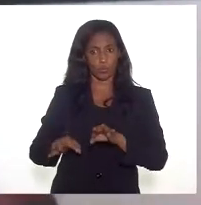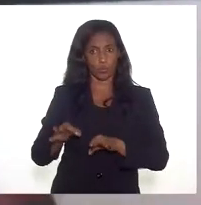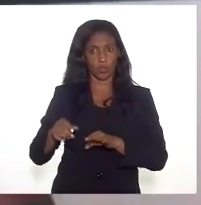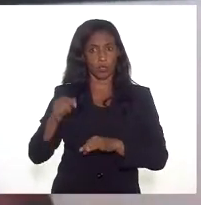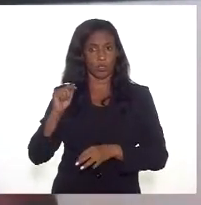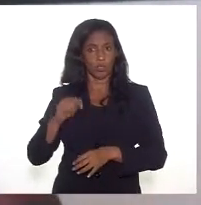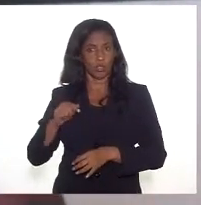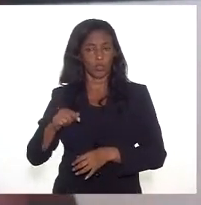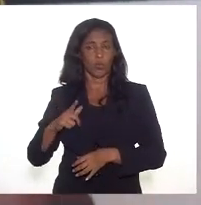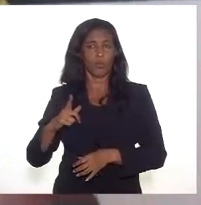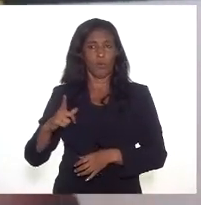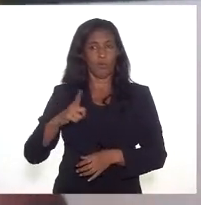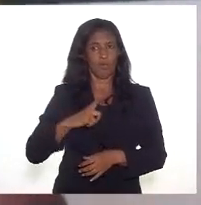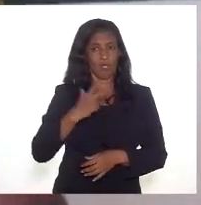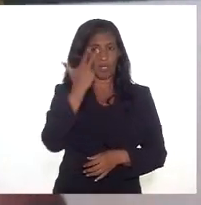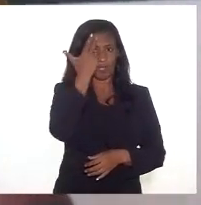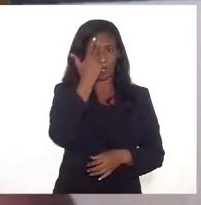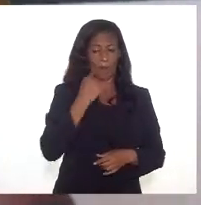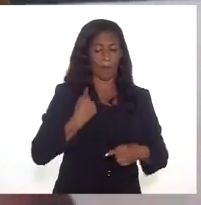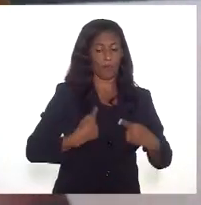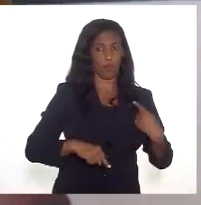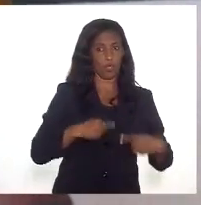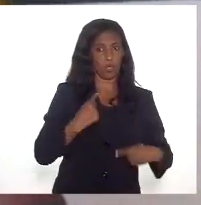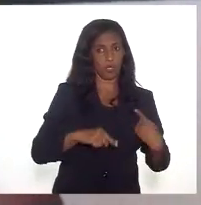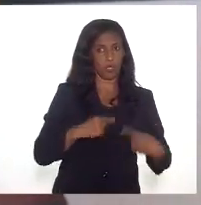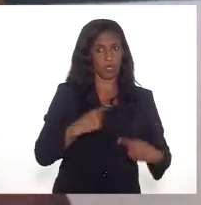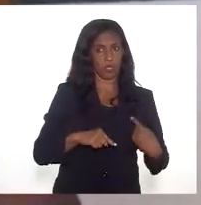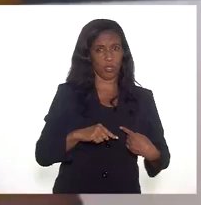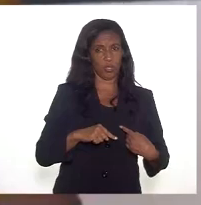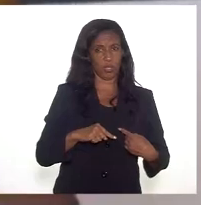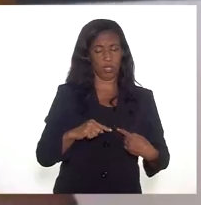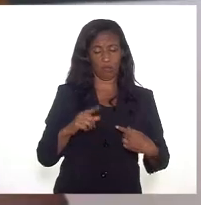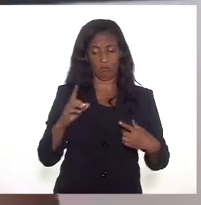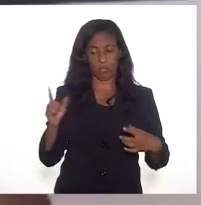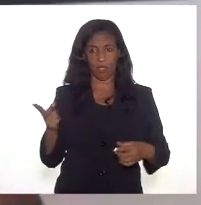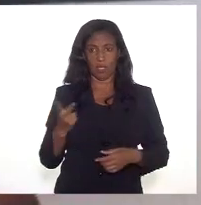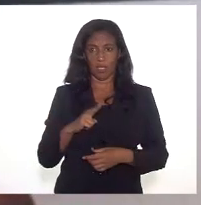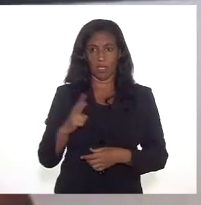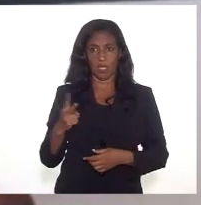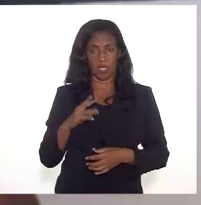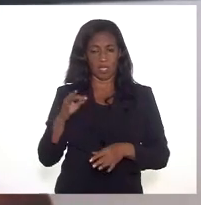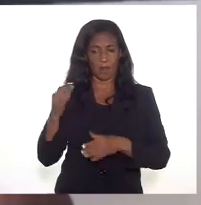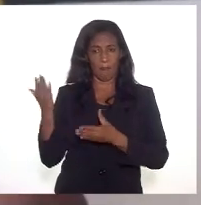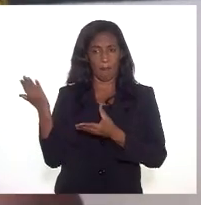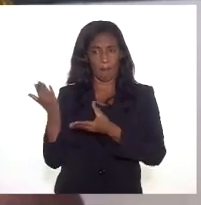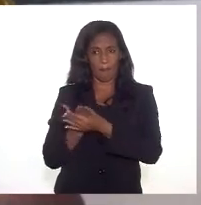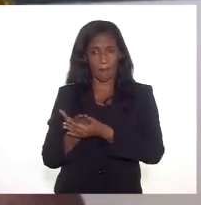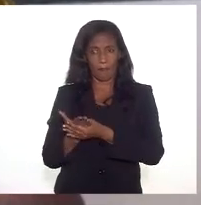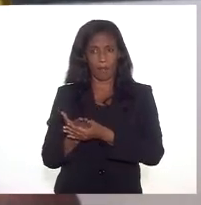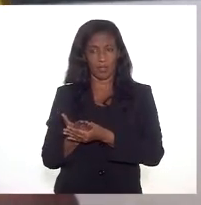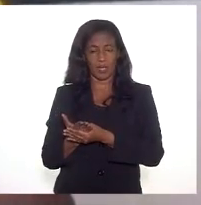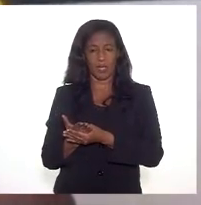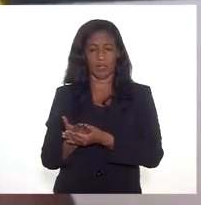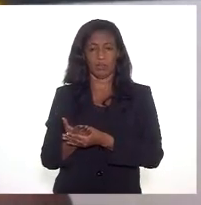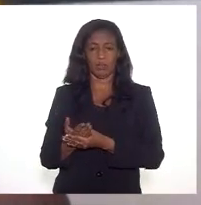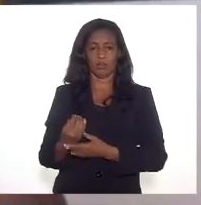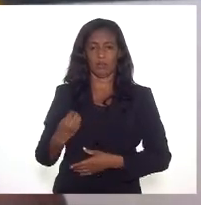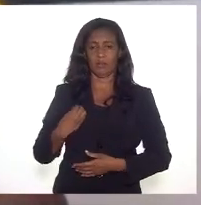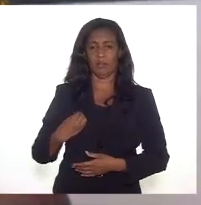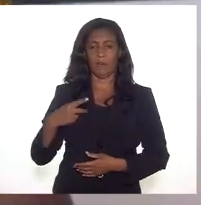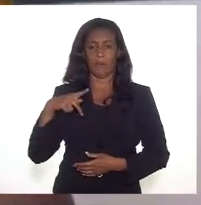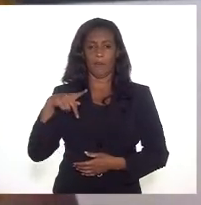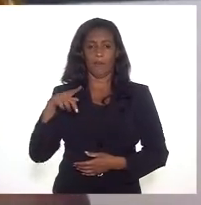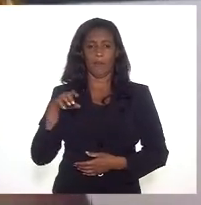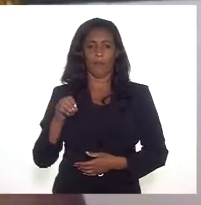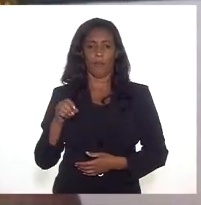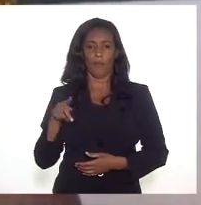jurídica e tem a sua natureza política. E o crivo desse processo ele está no voto popular.